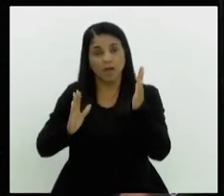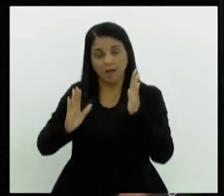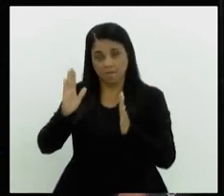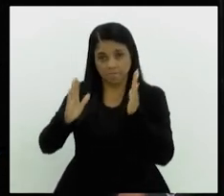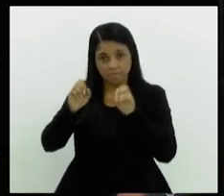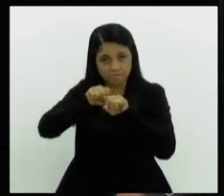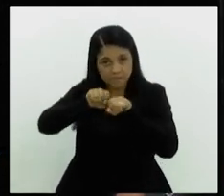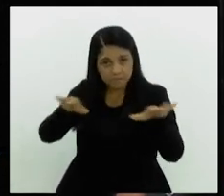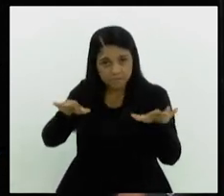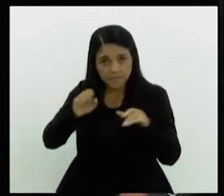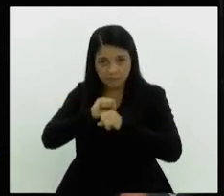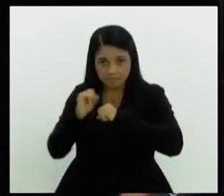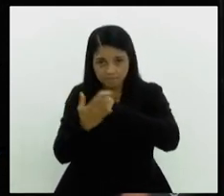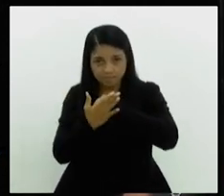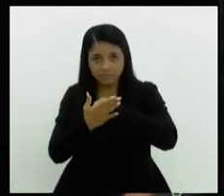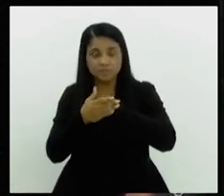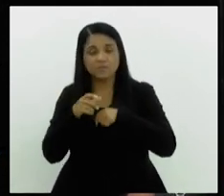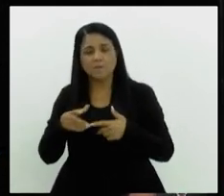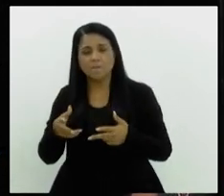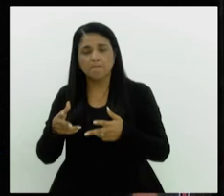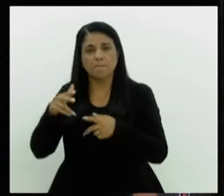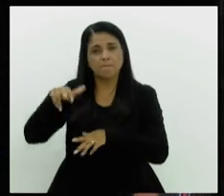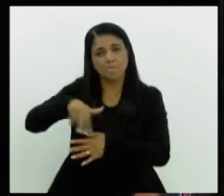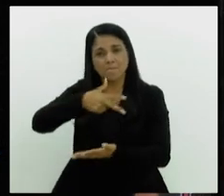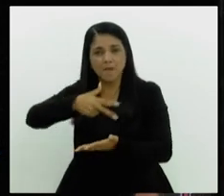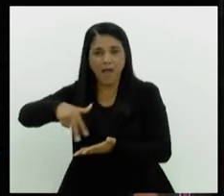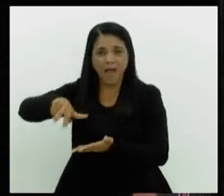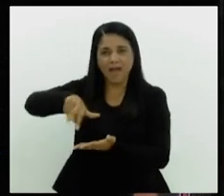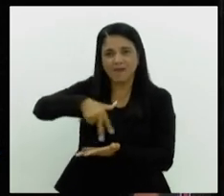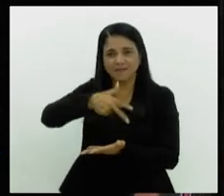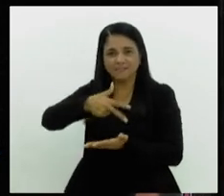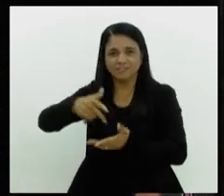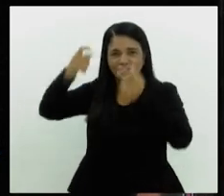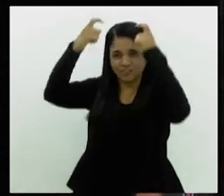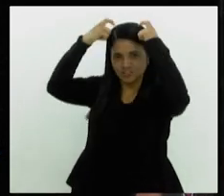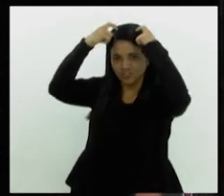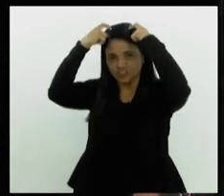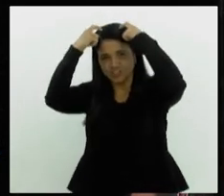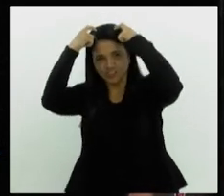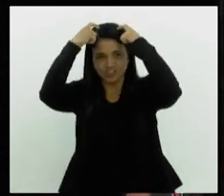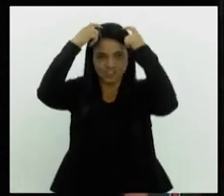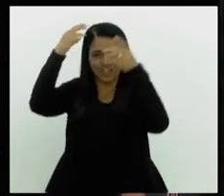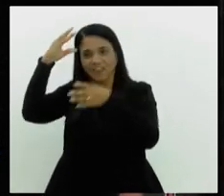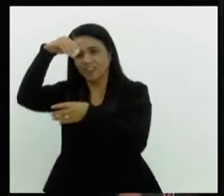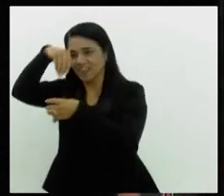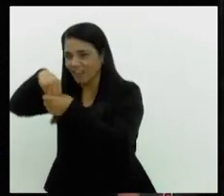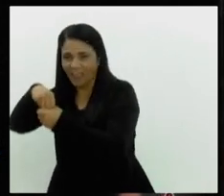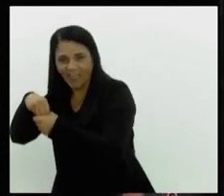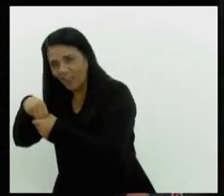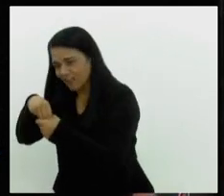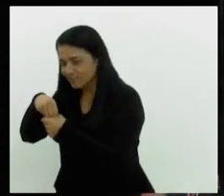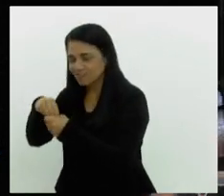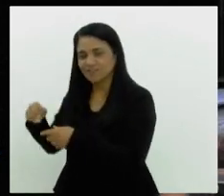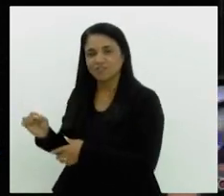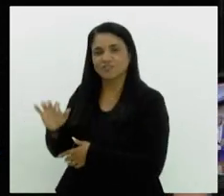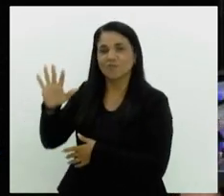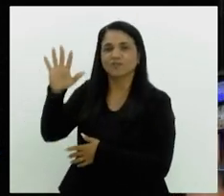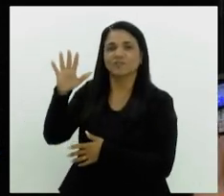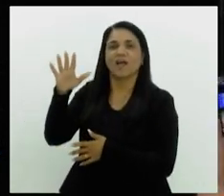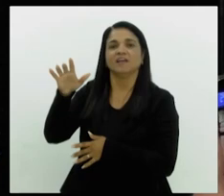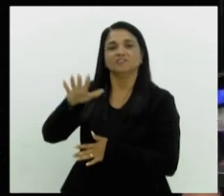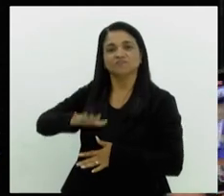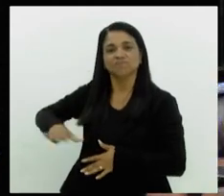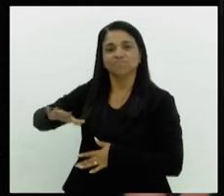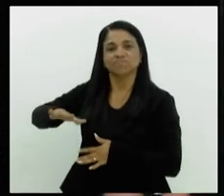vimos estarrecidos os bailes da Disney dentro de comunidades dominadas pelo tráfico de drogas